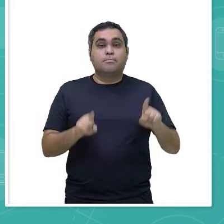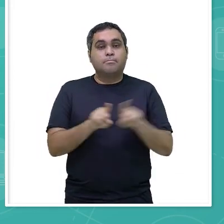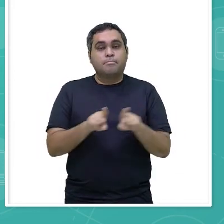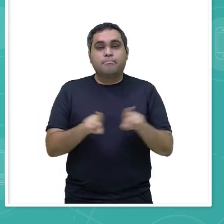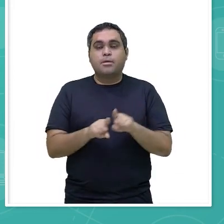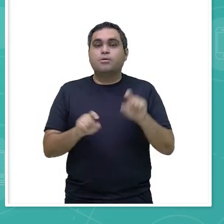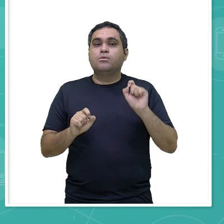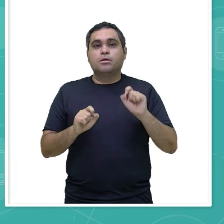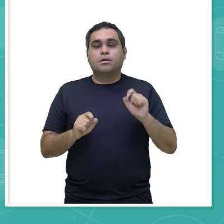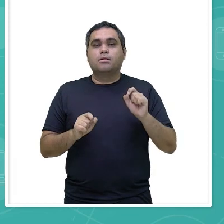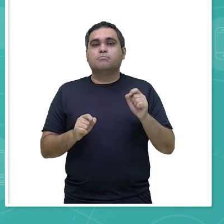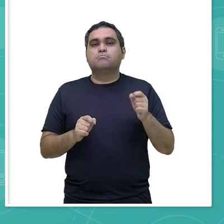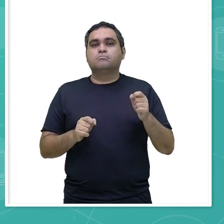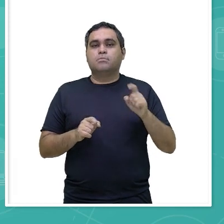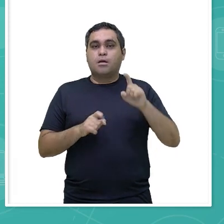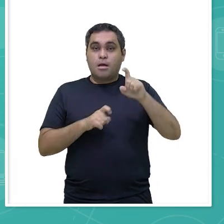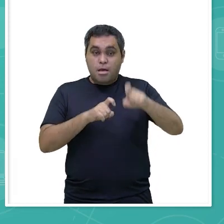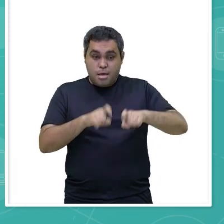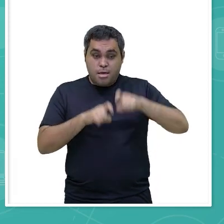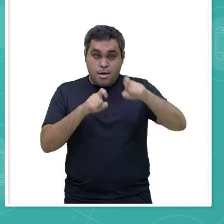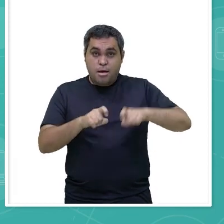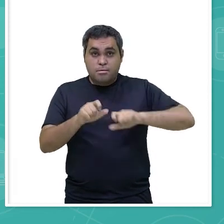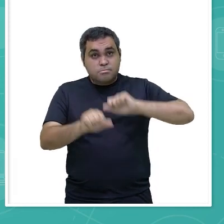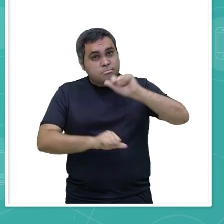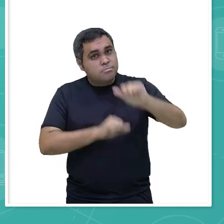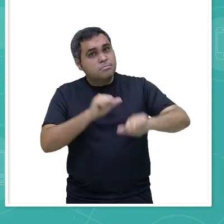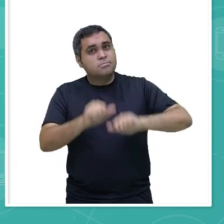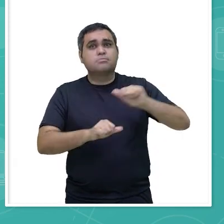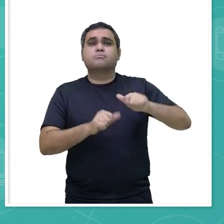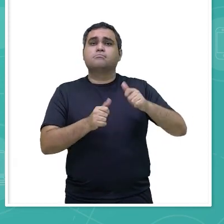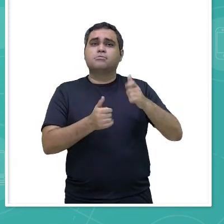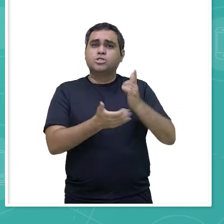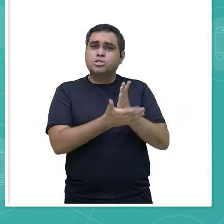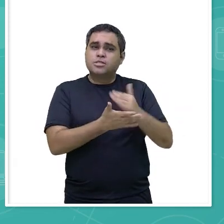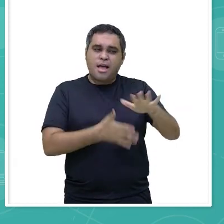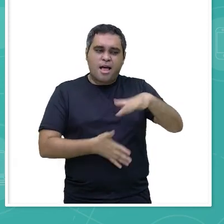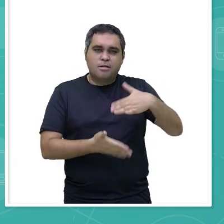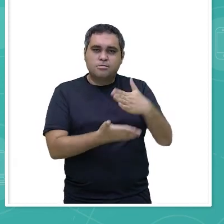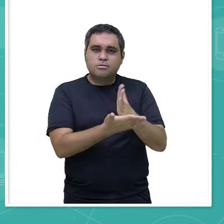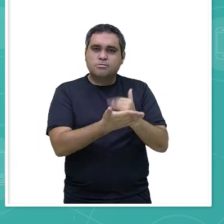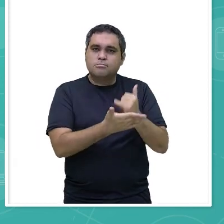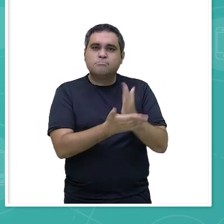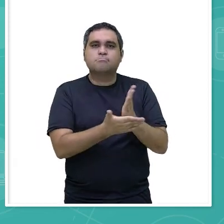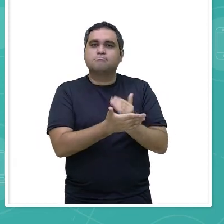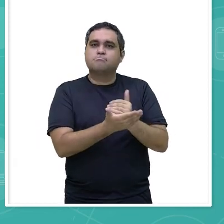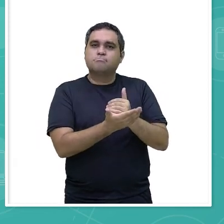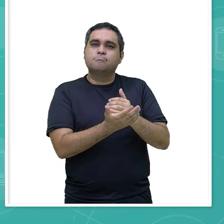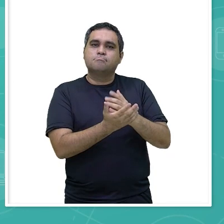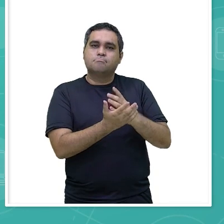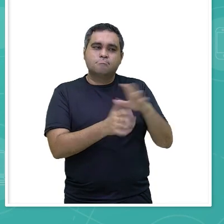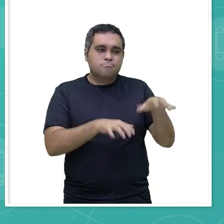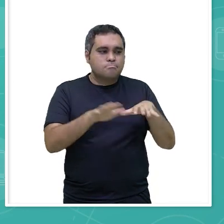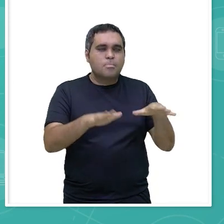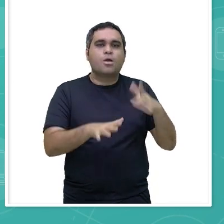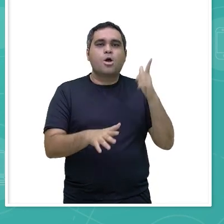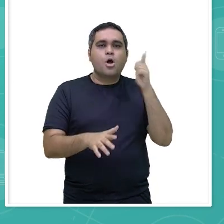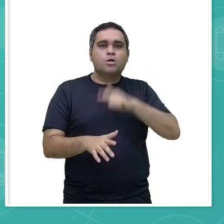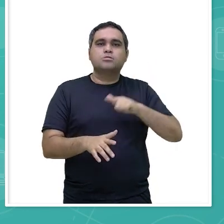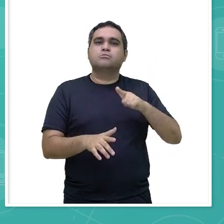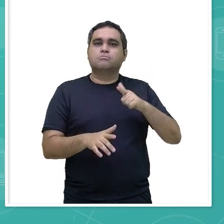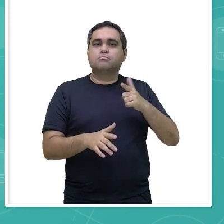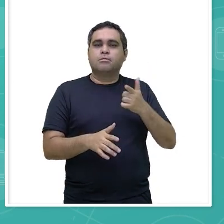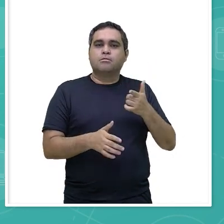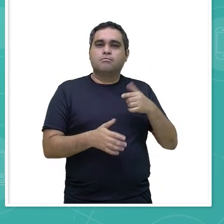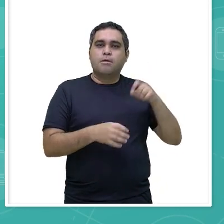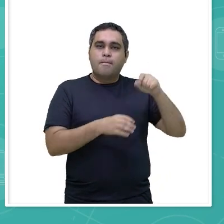queriam a reforma agrária para terem o quê? Direito à terra, para plantar, pois não podiam comer o fruto do seu trabalho. Então,